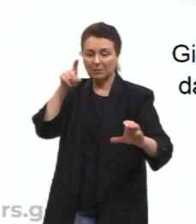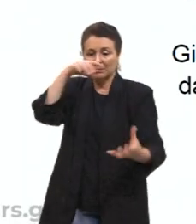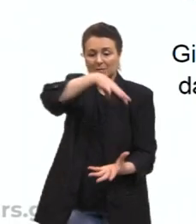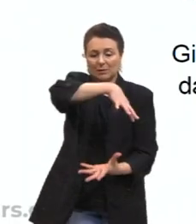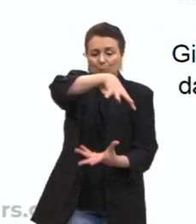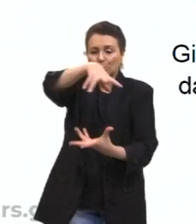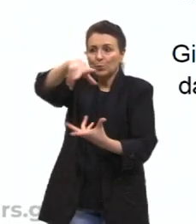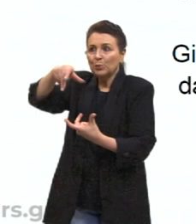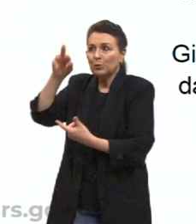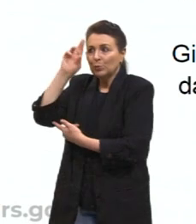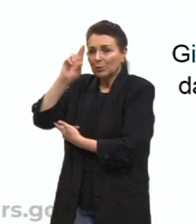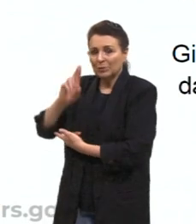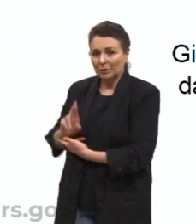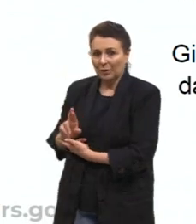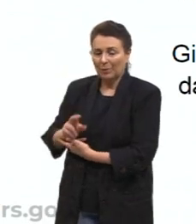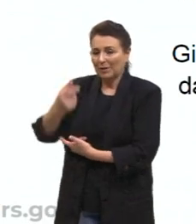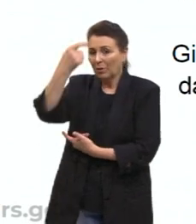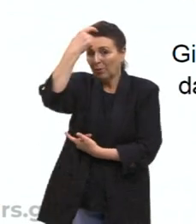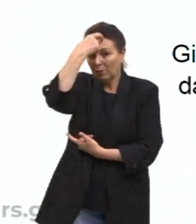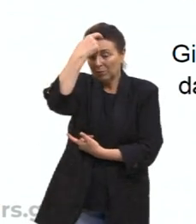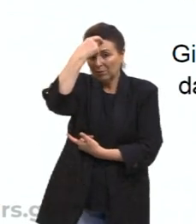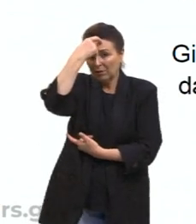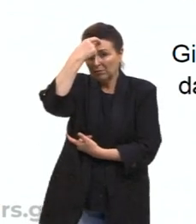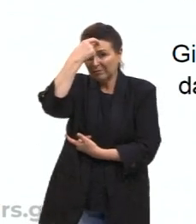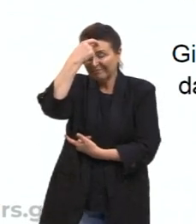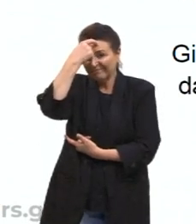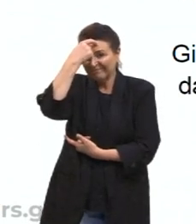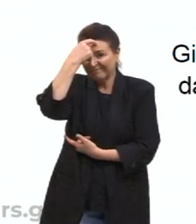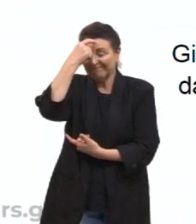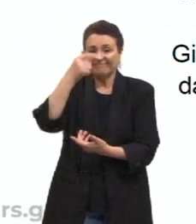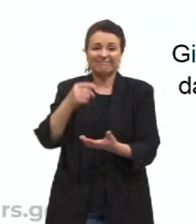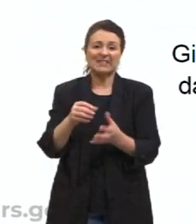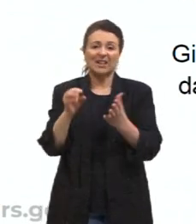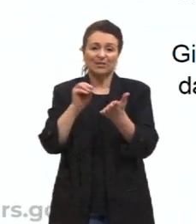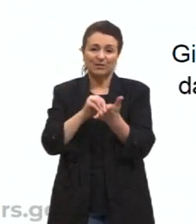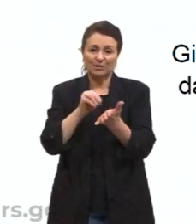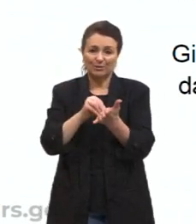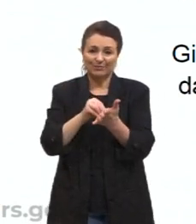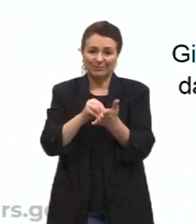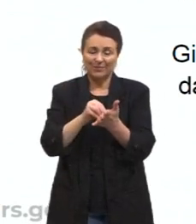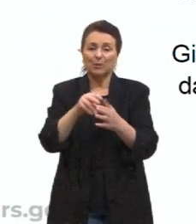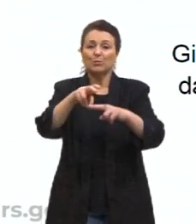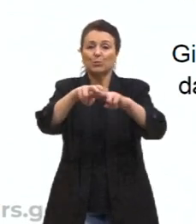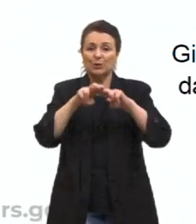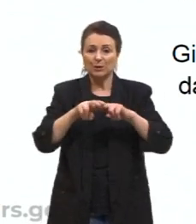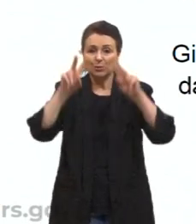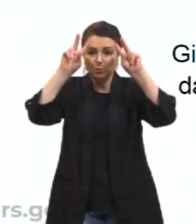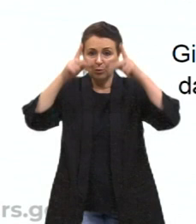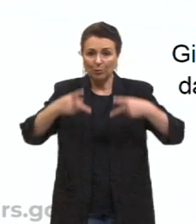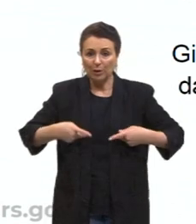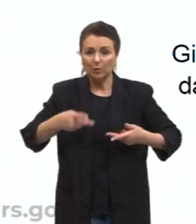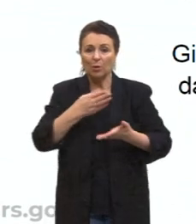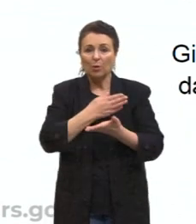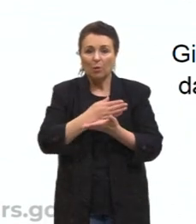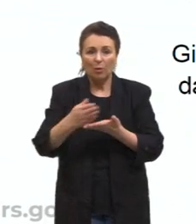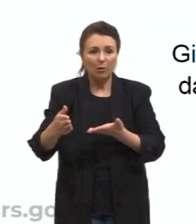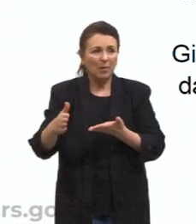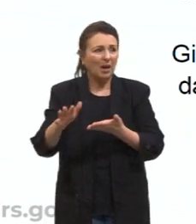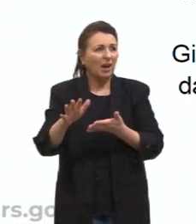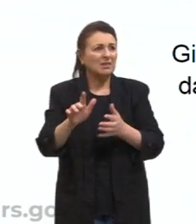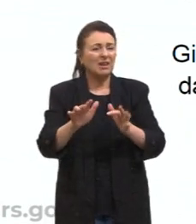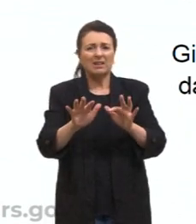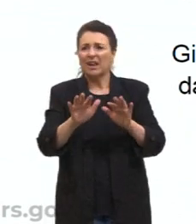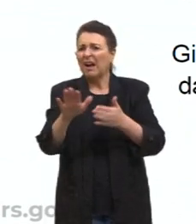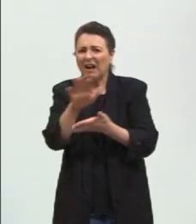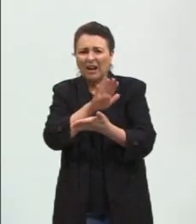racional ele falhou e há uma destruição a partir daí o ser humano passa a destruir o ambiente porque daí ele entende que